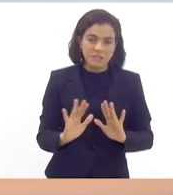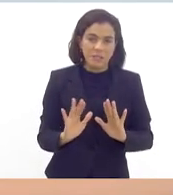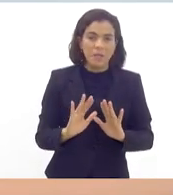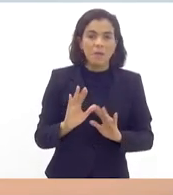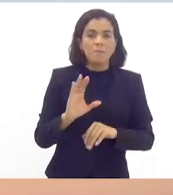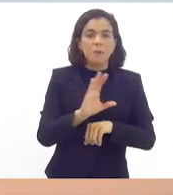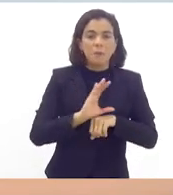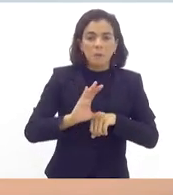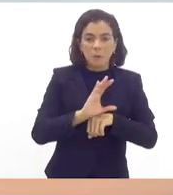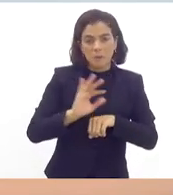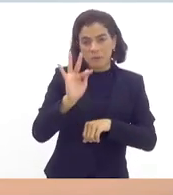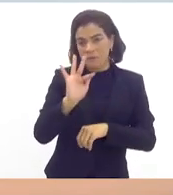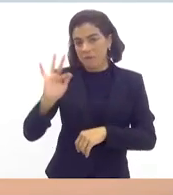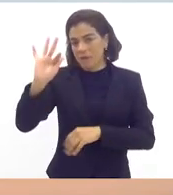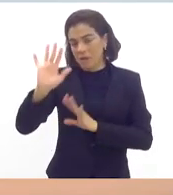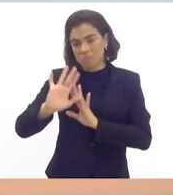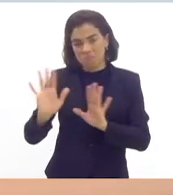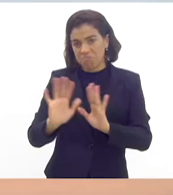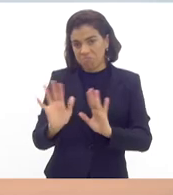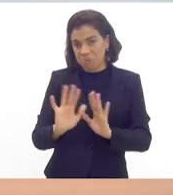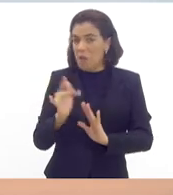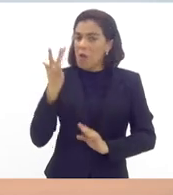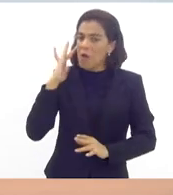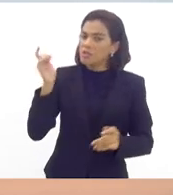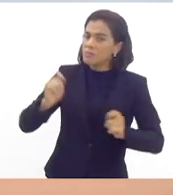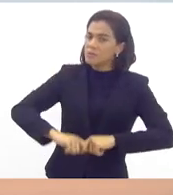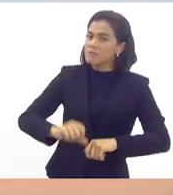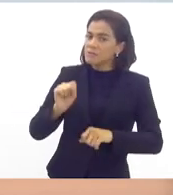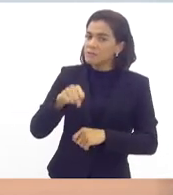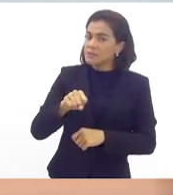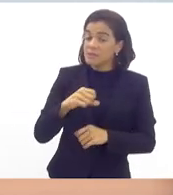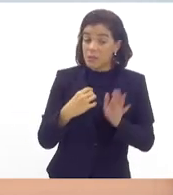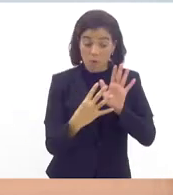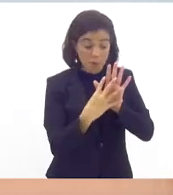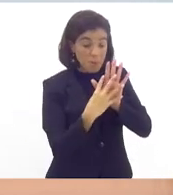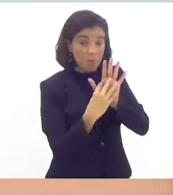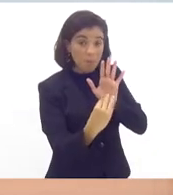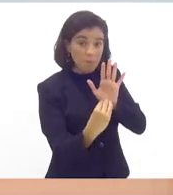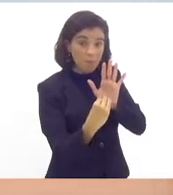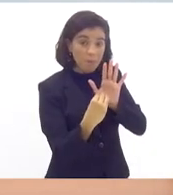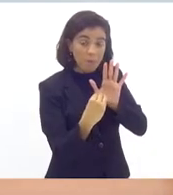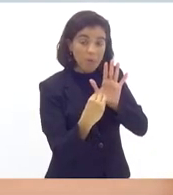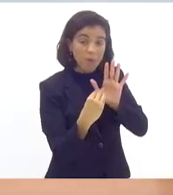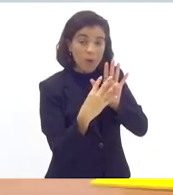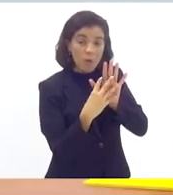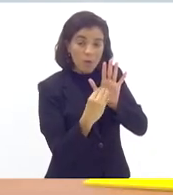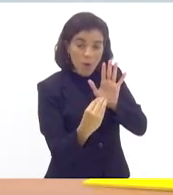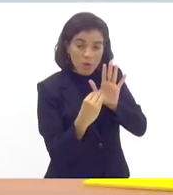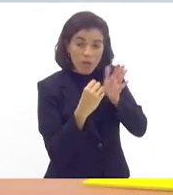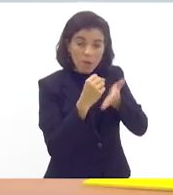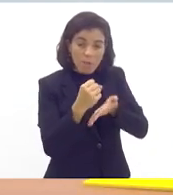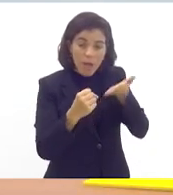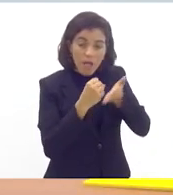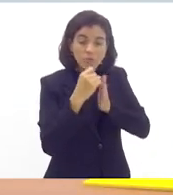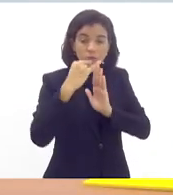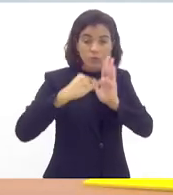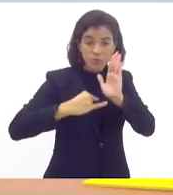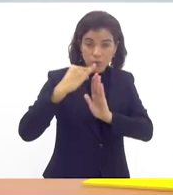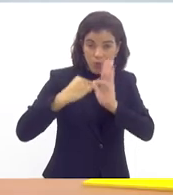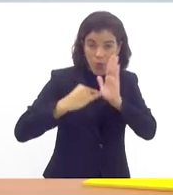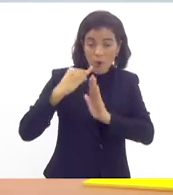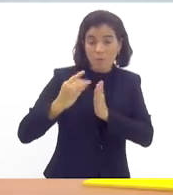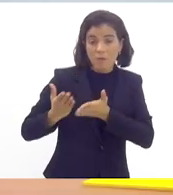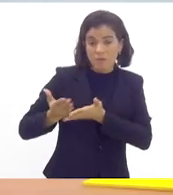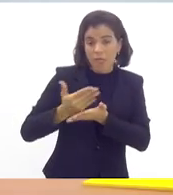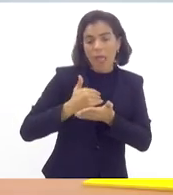Conselho Federativo. Neste caso, eu acho que é possível sim. Se o modelo for um modelo com base em documento fiscal, como é hoje, é